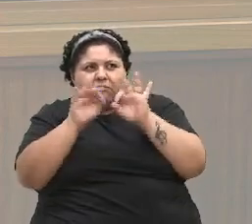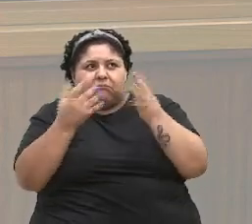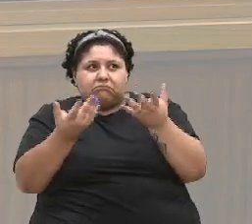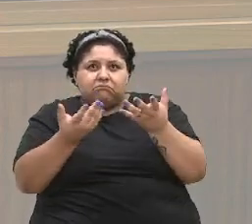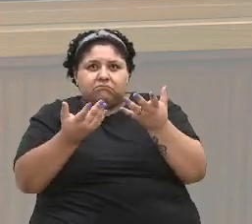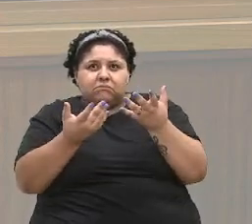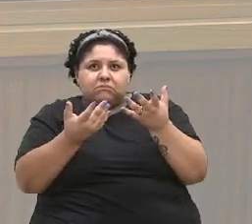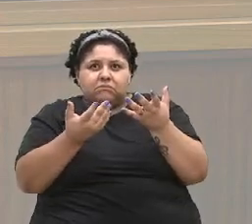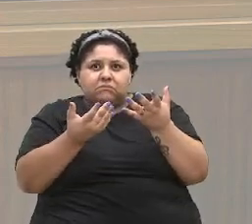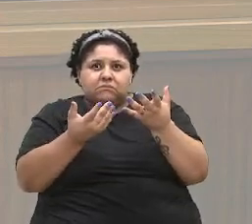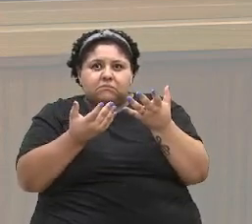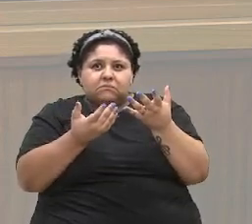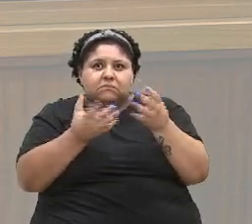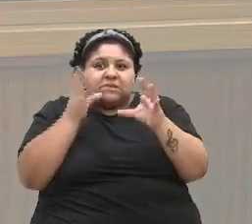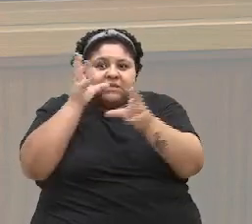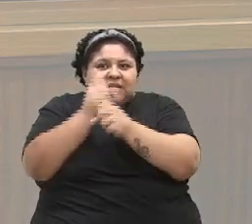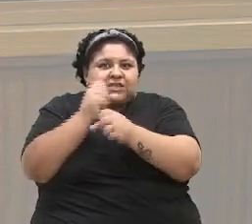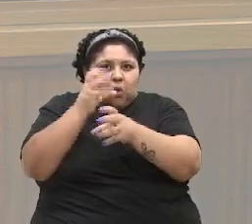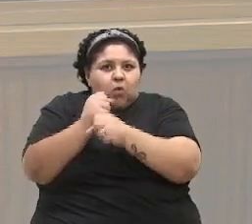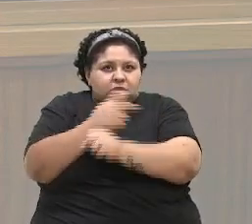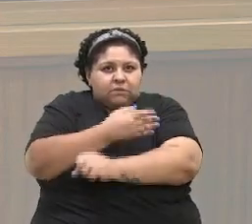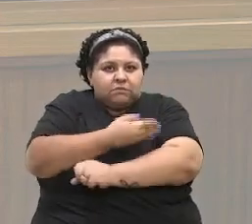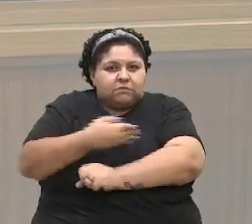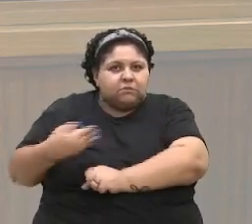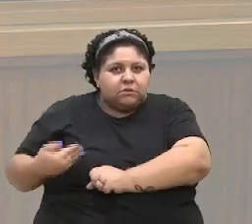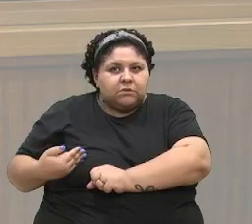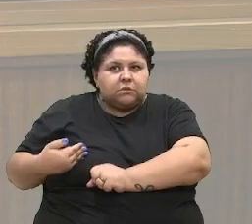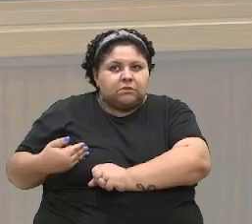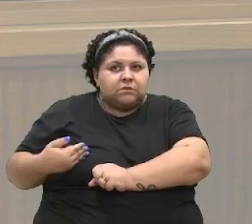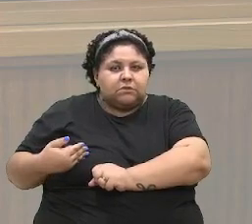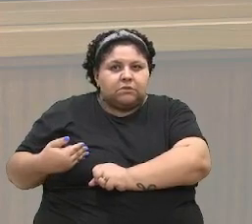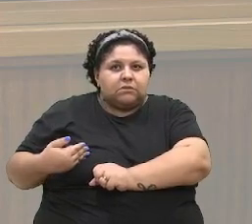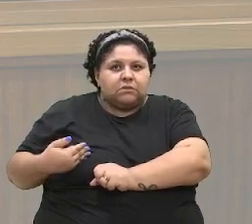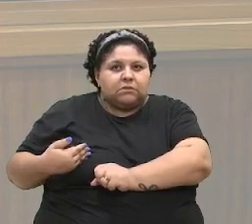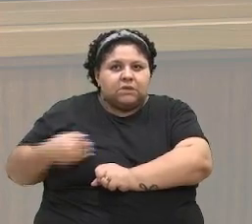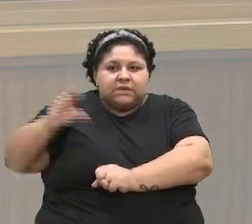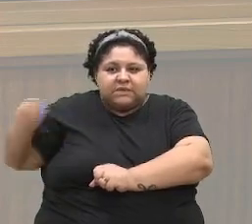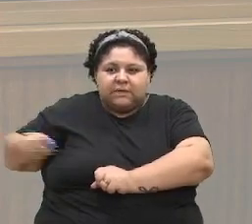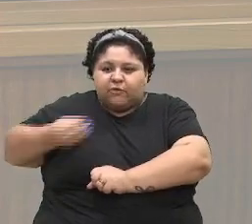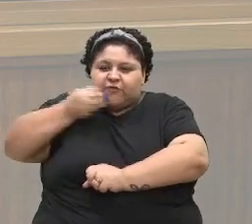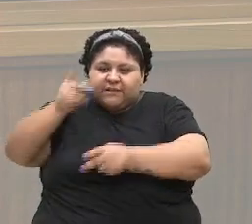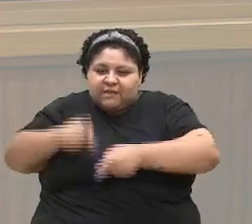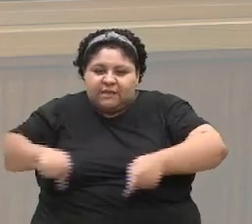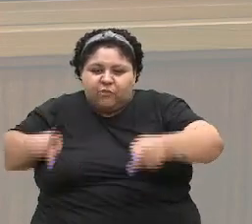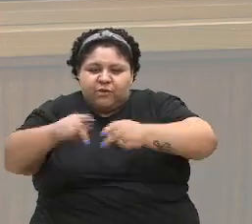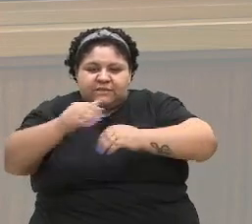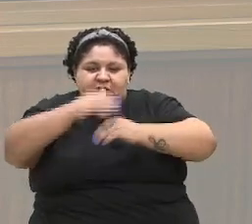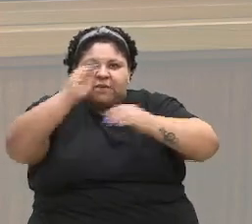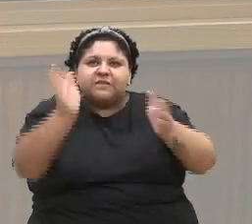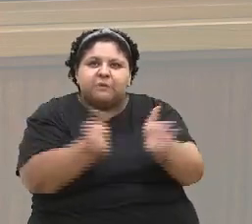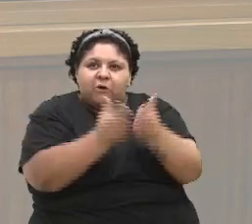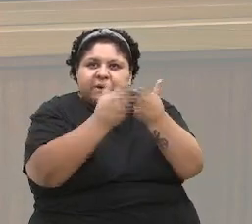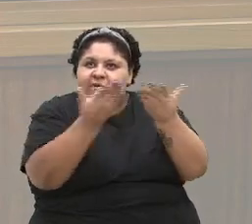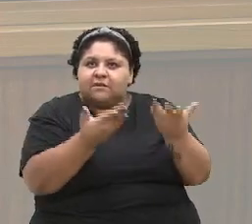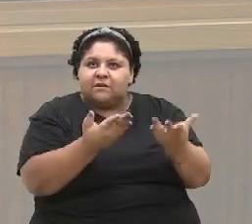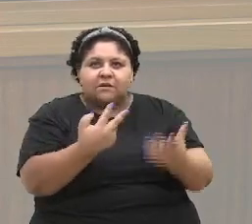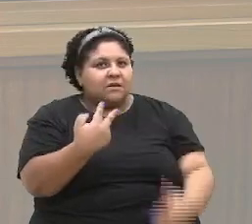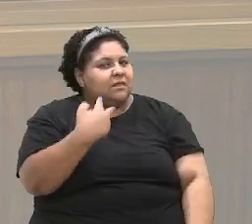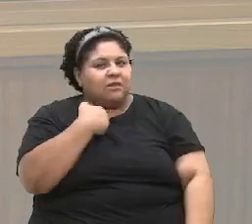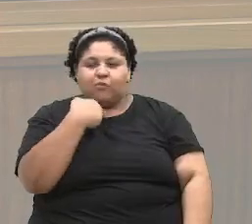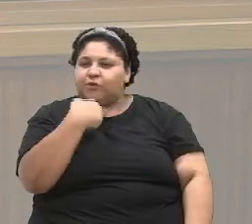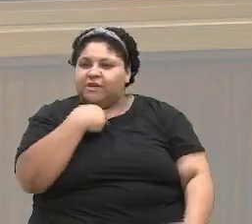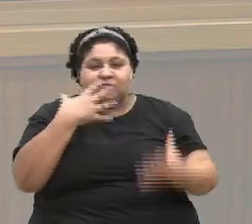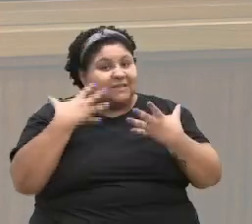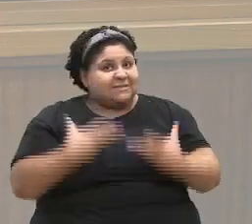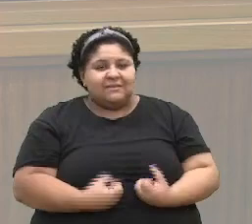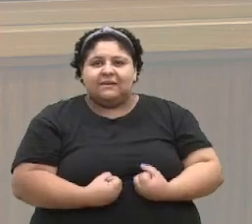o ajuste das contas públicas em cima das costas da população mais pobre. E nós não podemos estar favorável